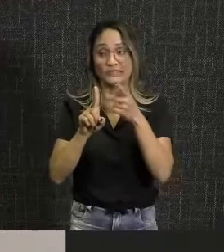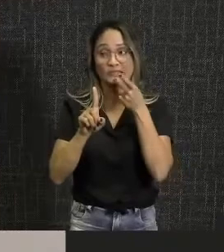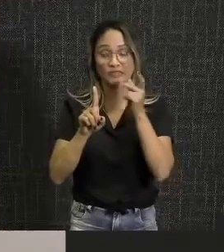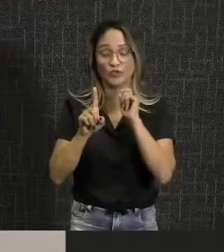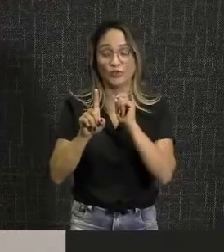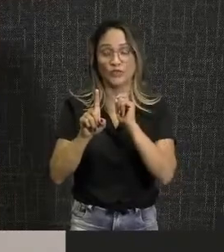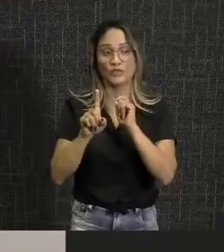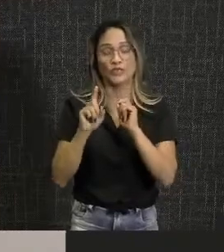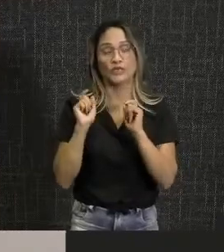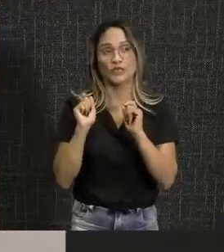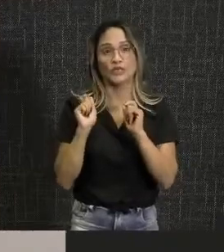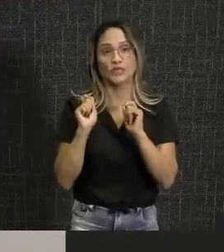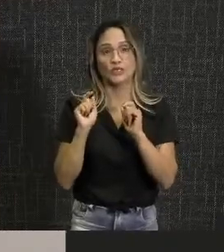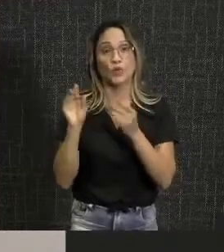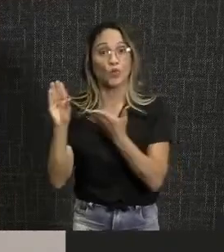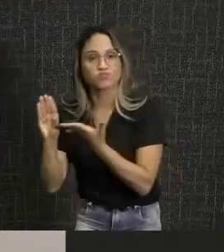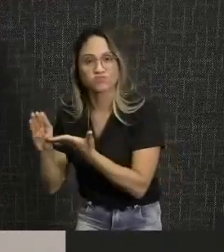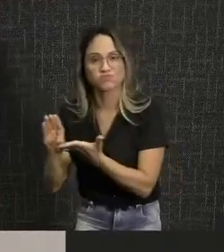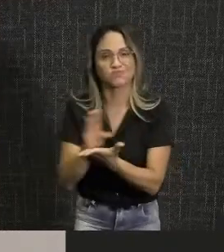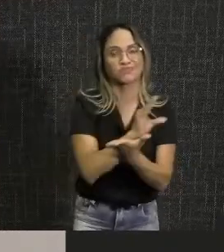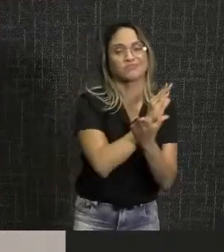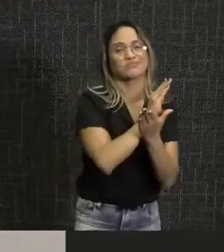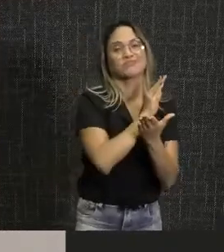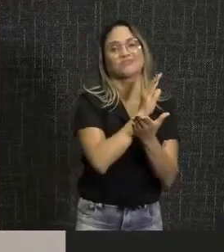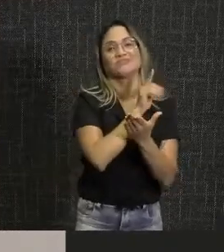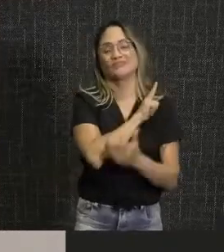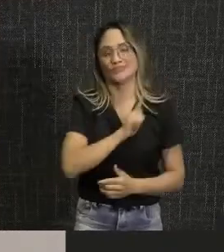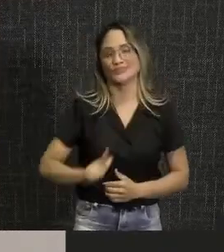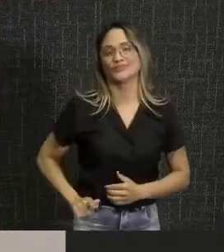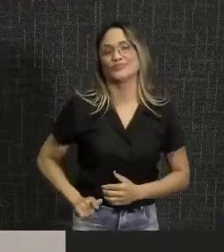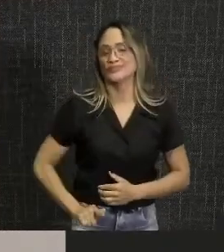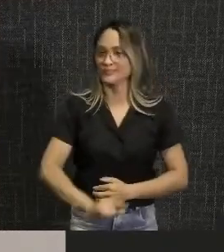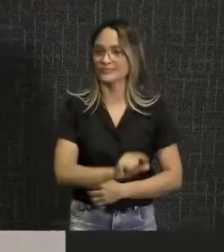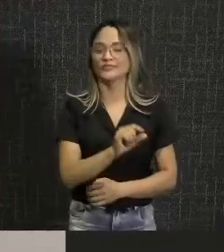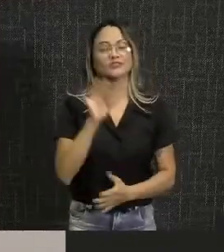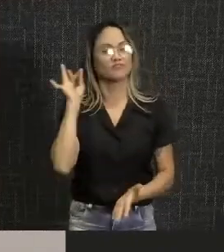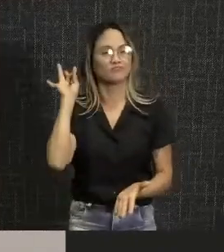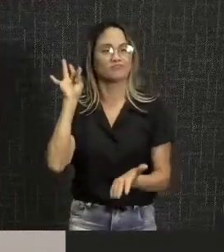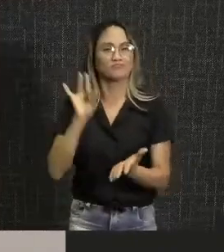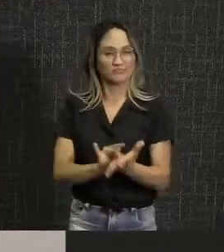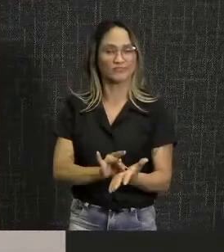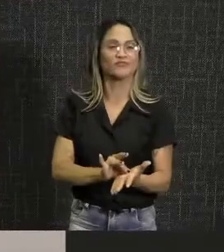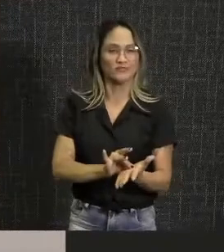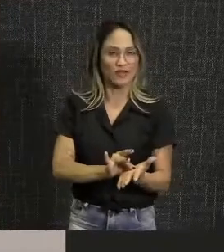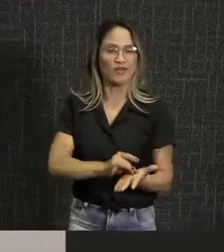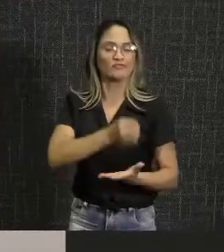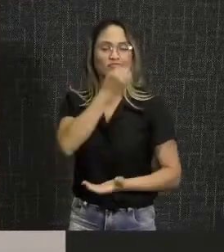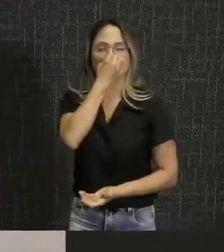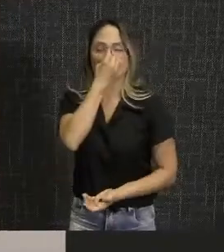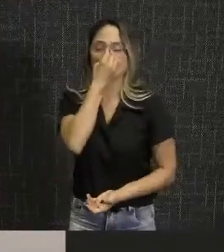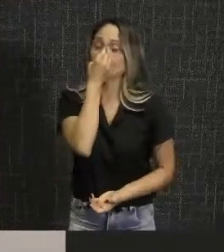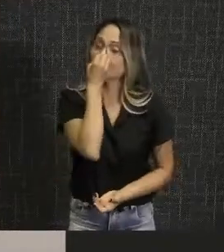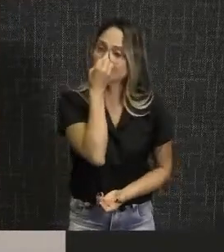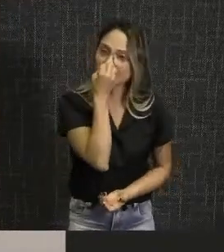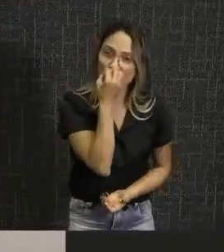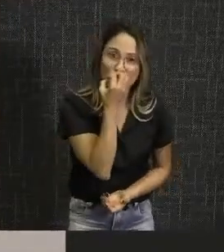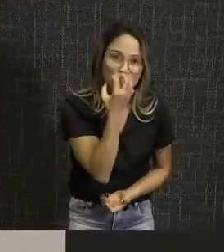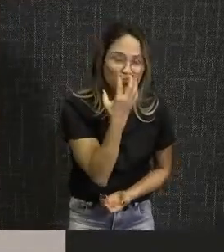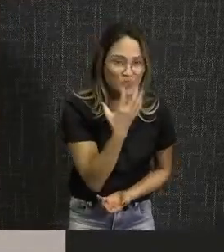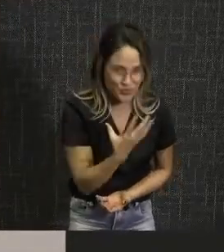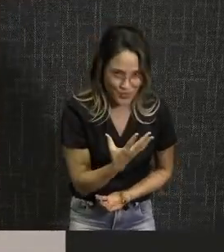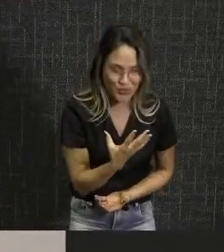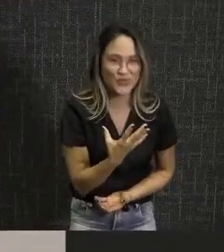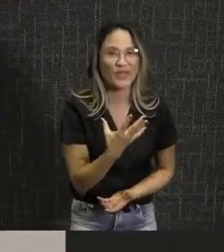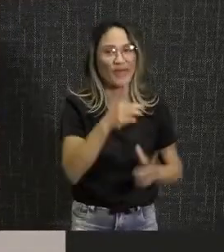de fato, o auxílio. Tá? O auxílio emergencial, ele segurou muito a queda